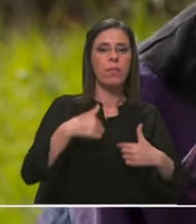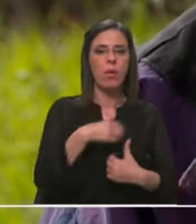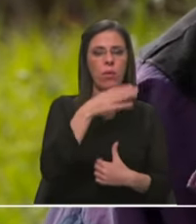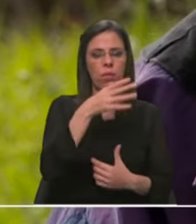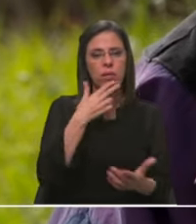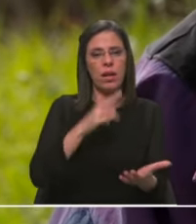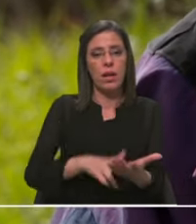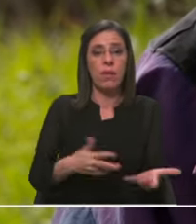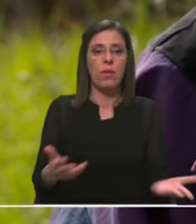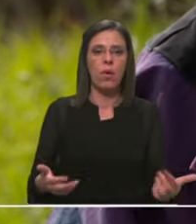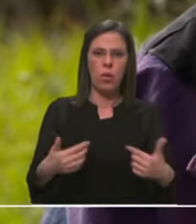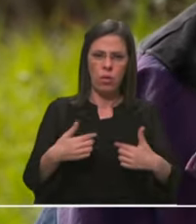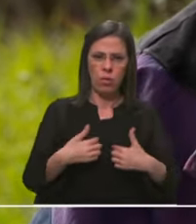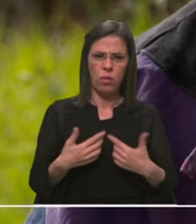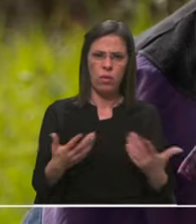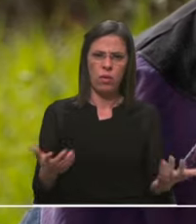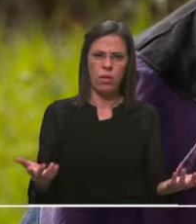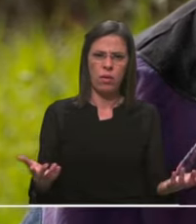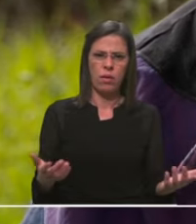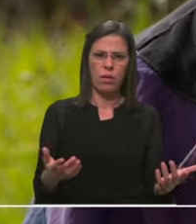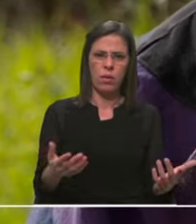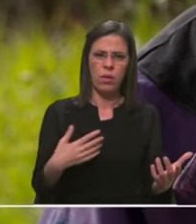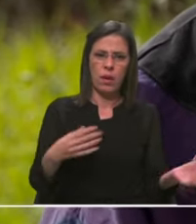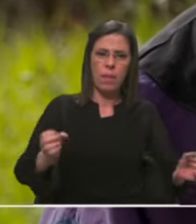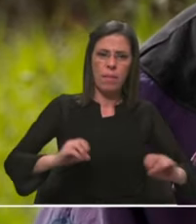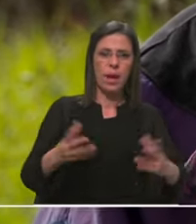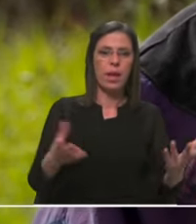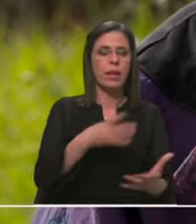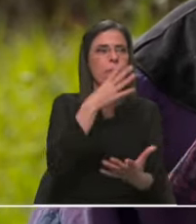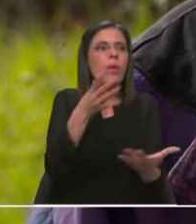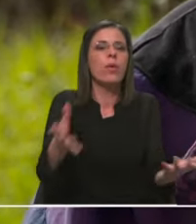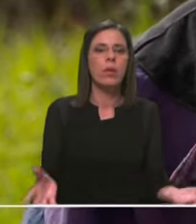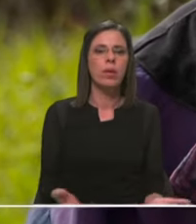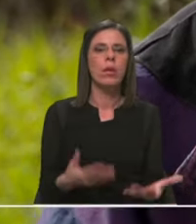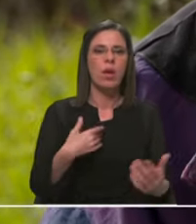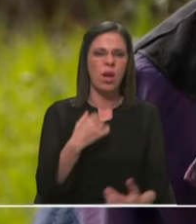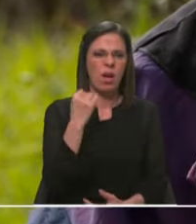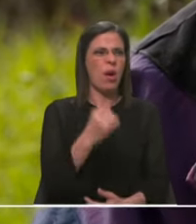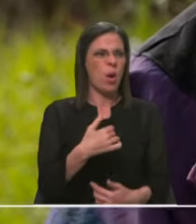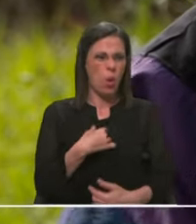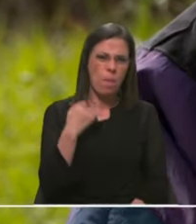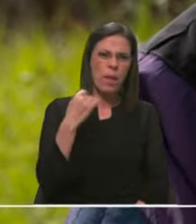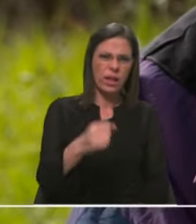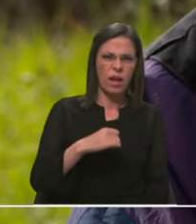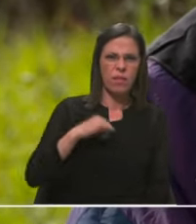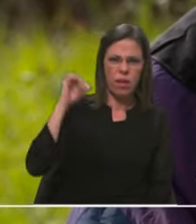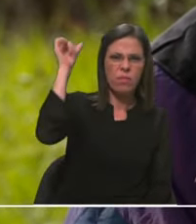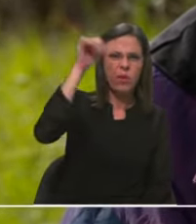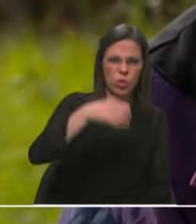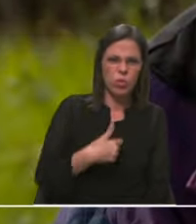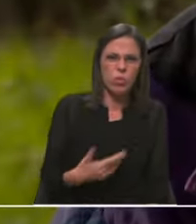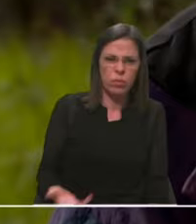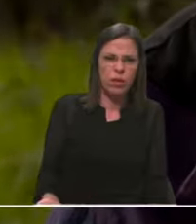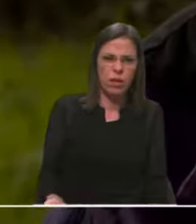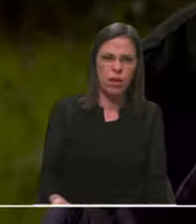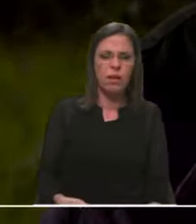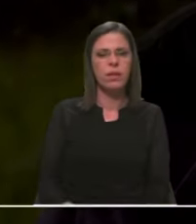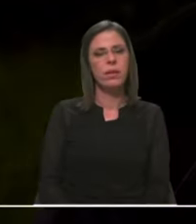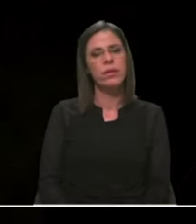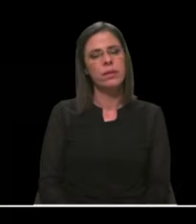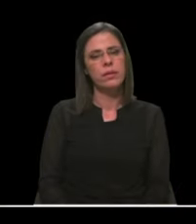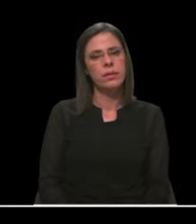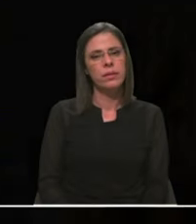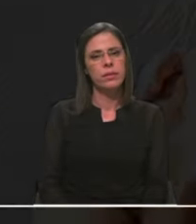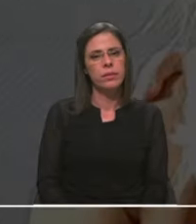a verdade eu não tenho mais mais nada para para contar que eu mate eu matava a minha sobrinha